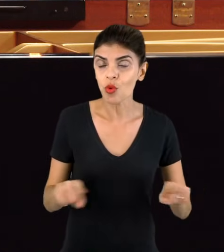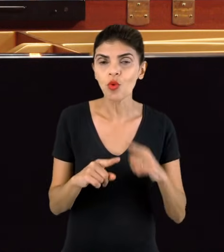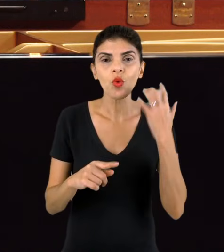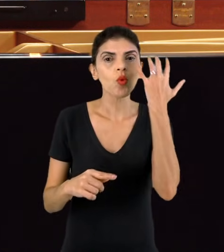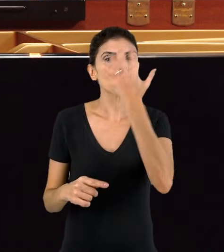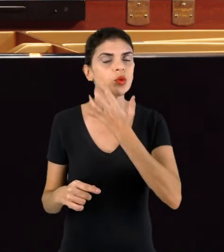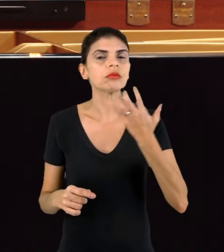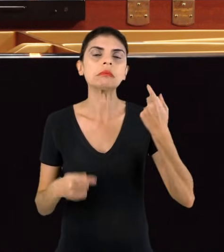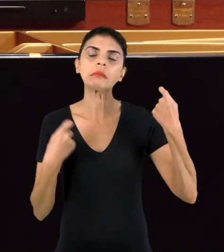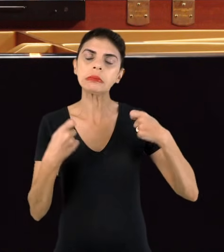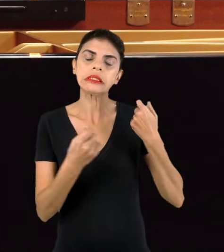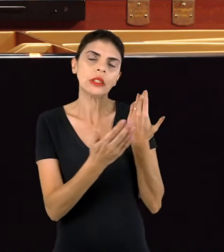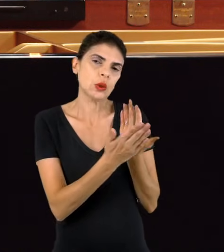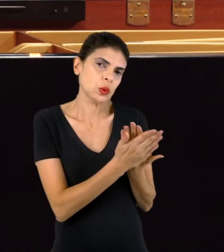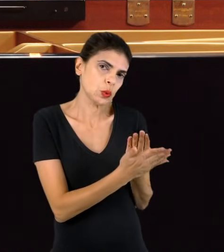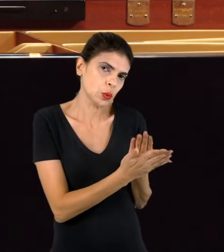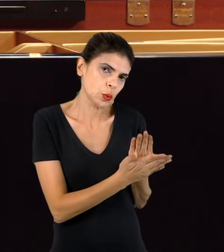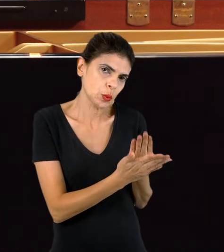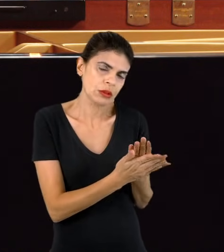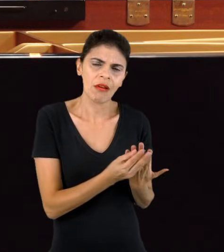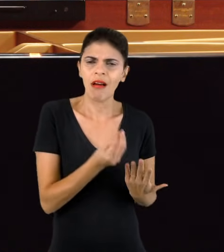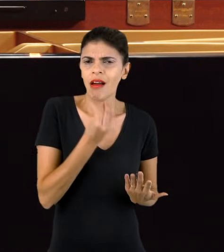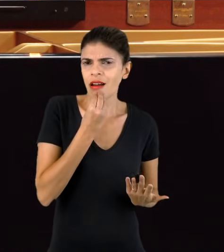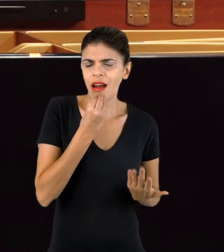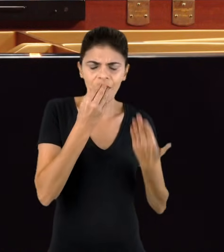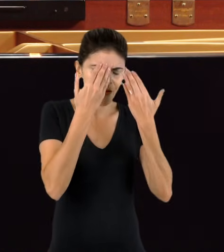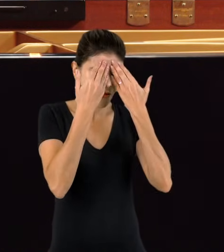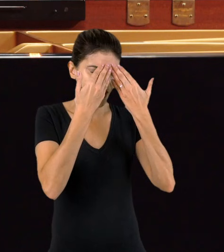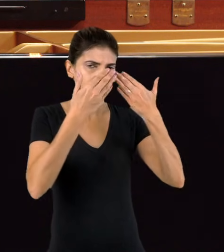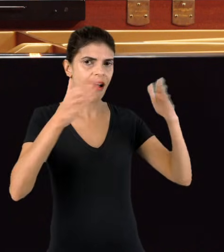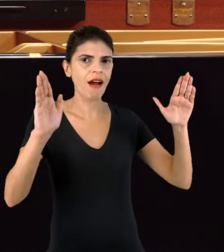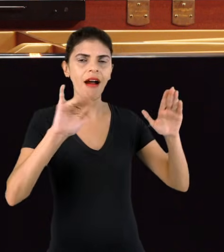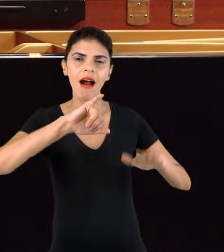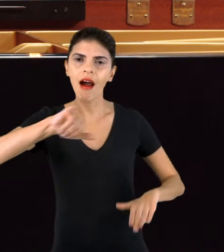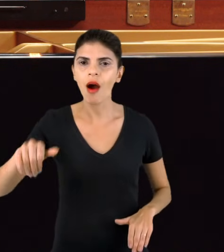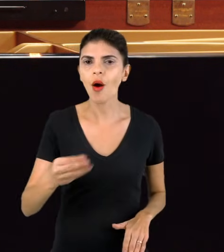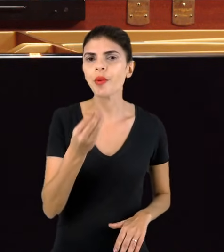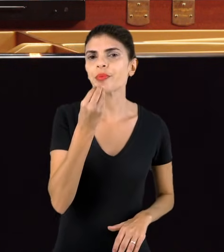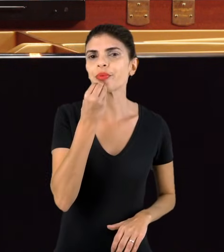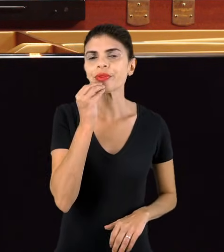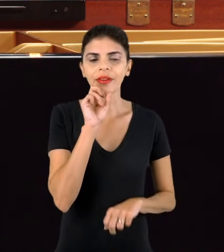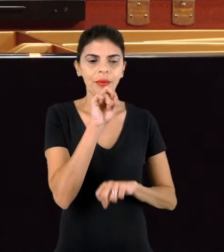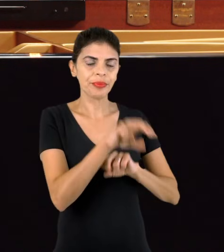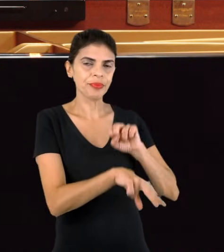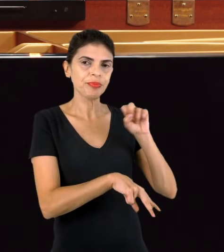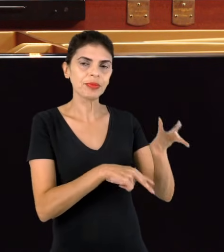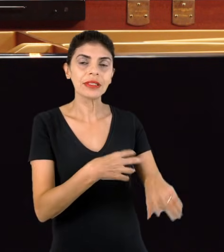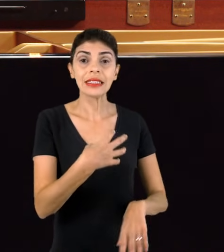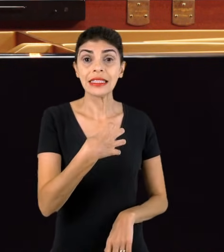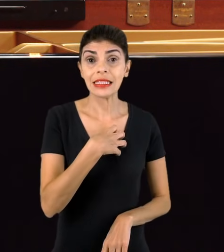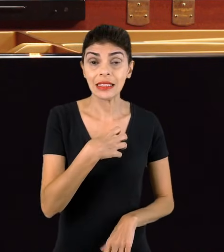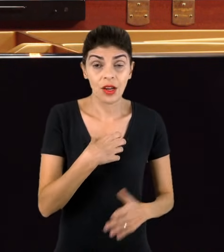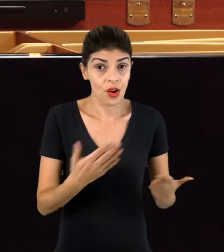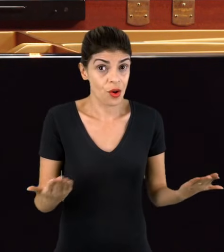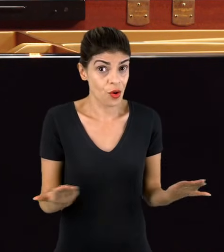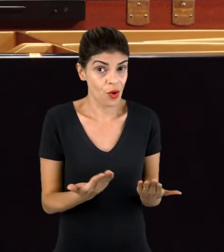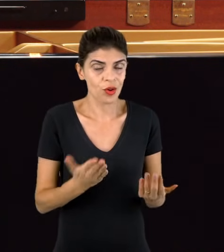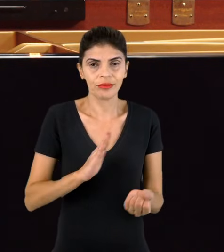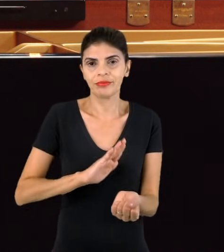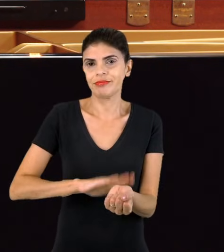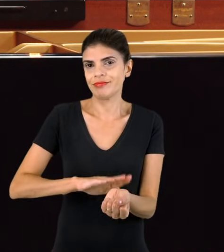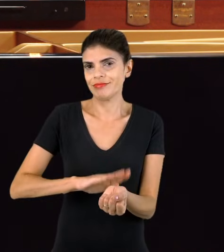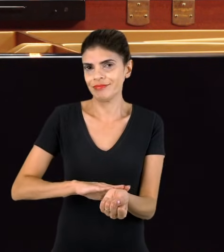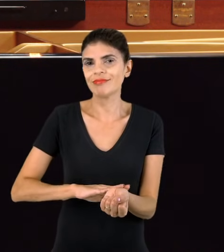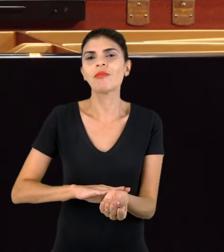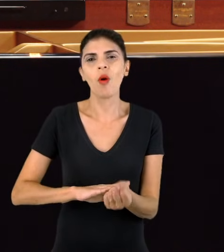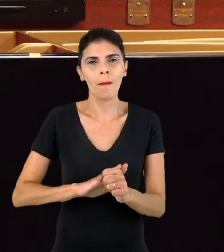música é uma música que tem que ser estudada, claro, e que vai nos abrir várias portas e janelas e sensações. Mas hoje a gente vive